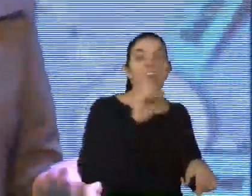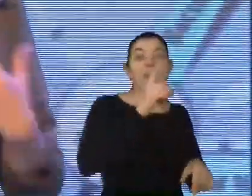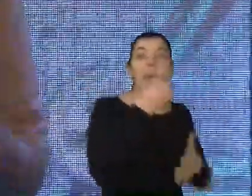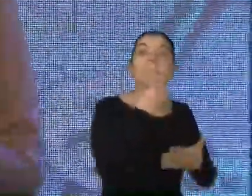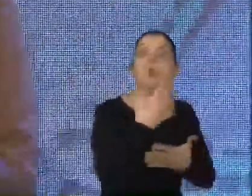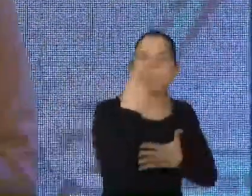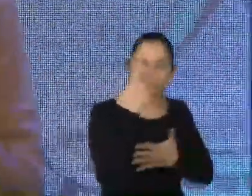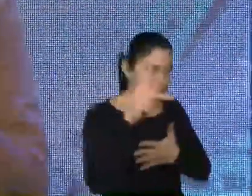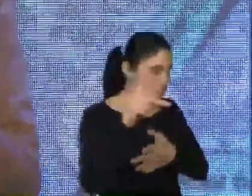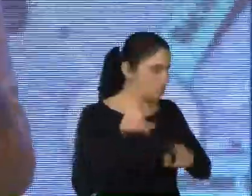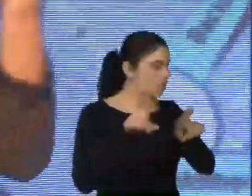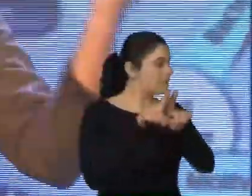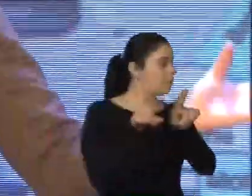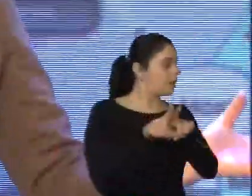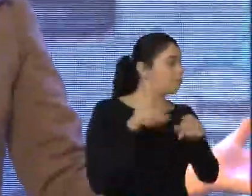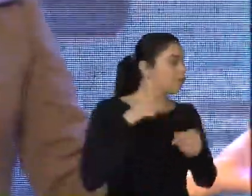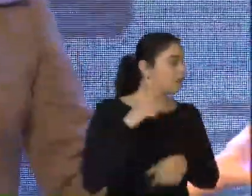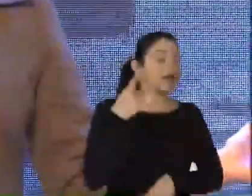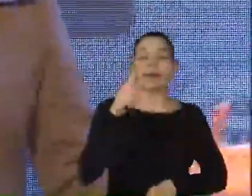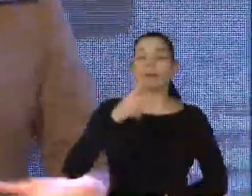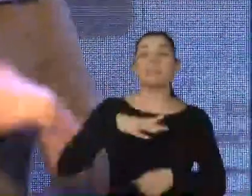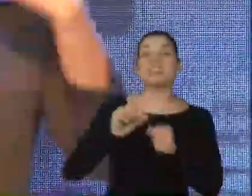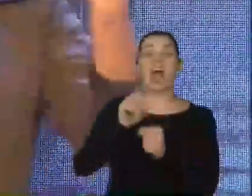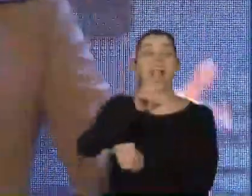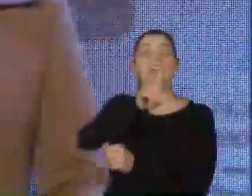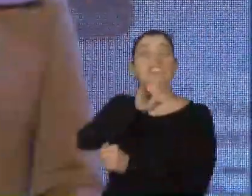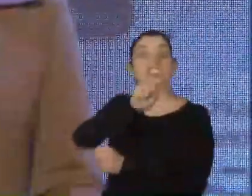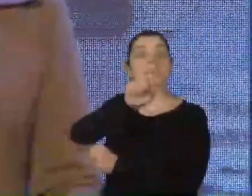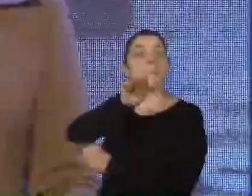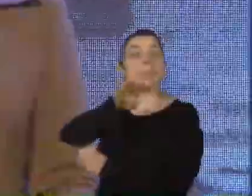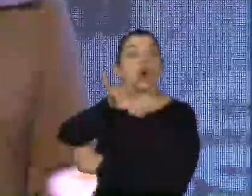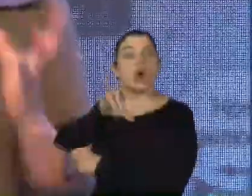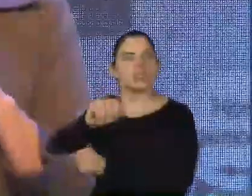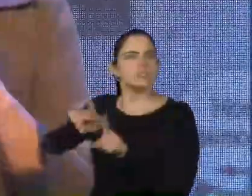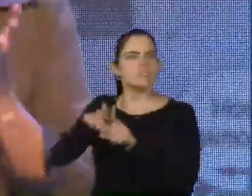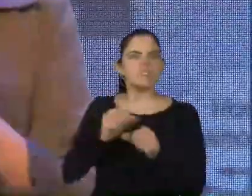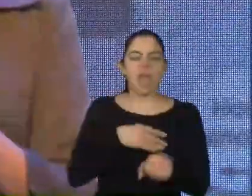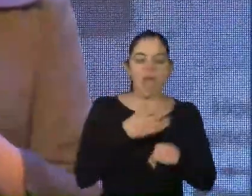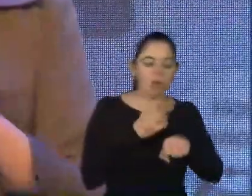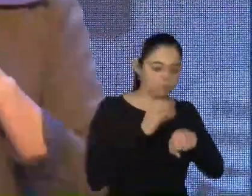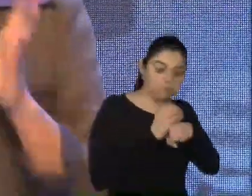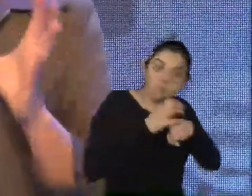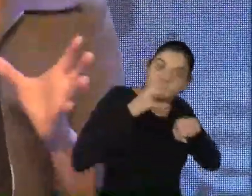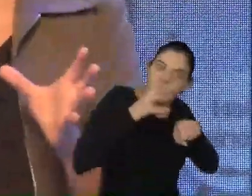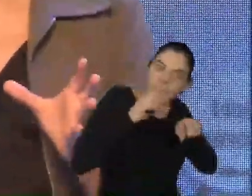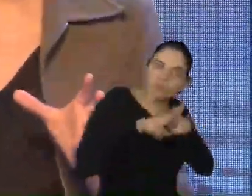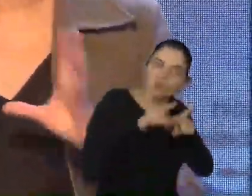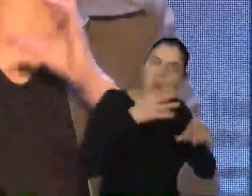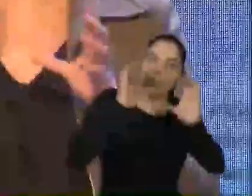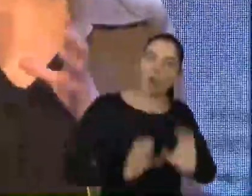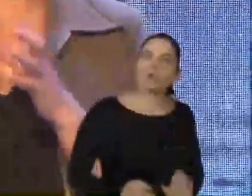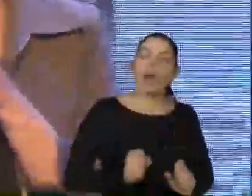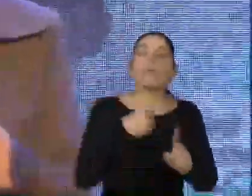você, e aí você também vai gerar a disbiose, a inflamação no corpo. O equilíbrio é a chave